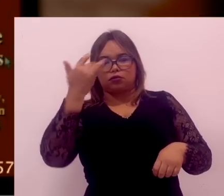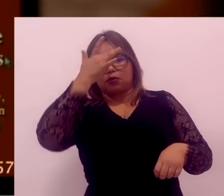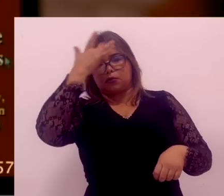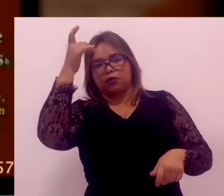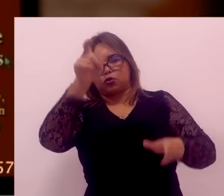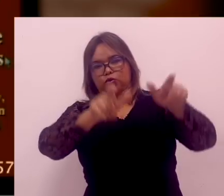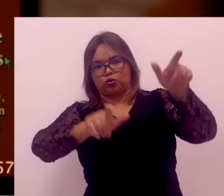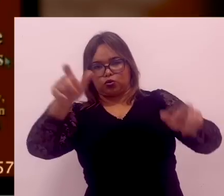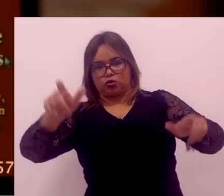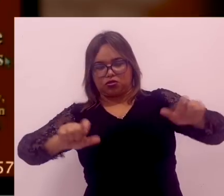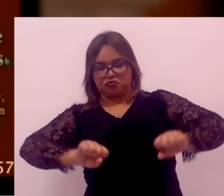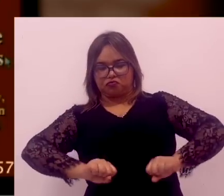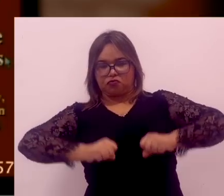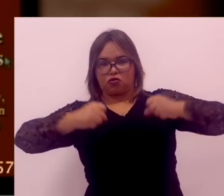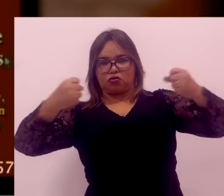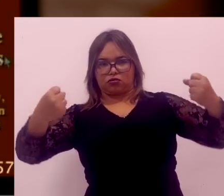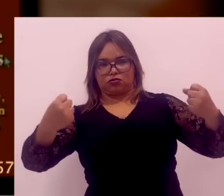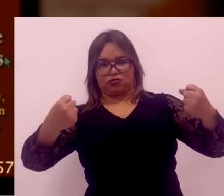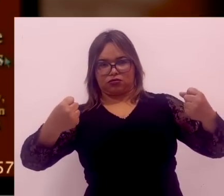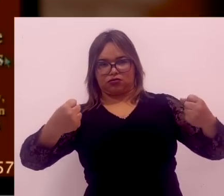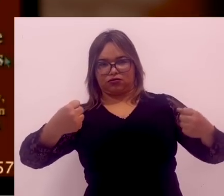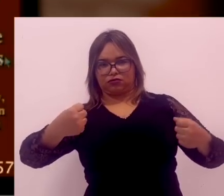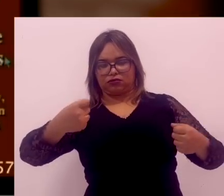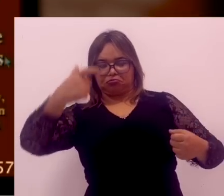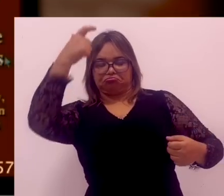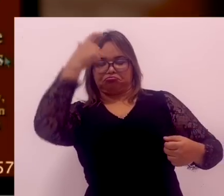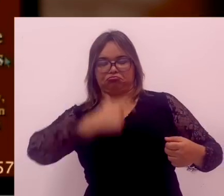Jesus era Cristo.